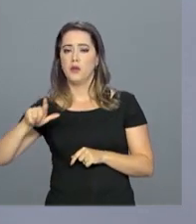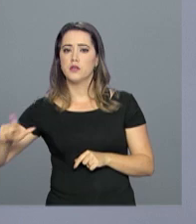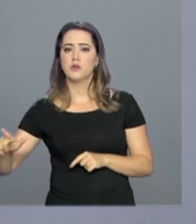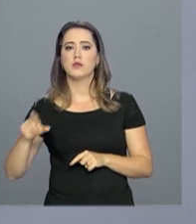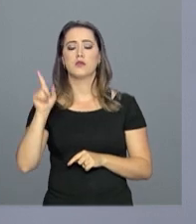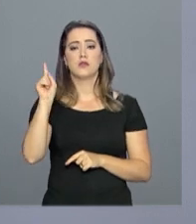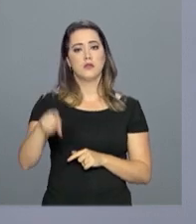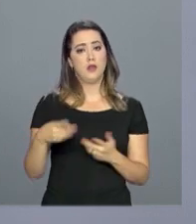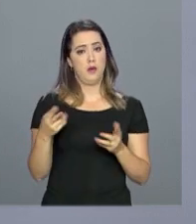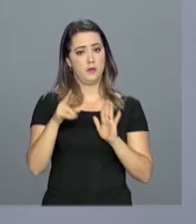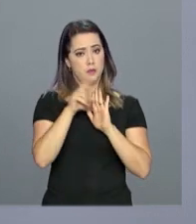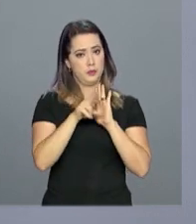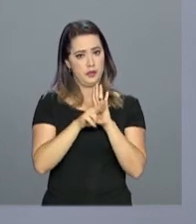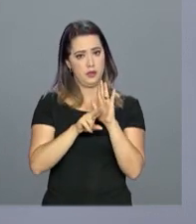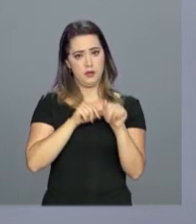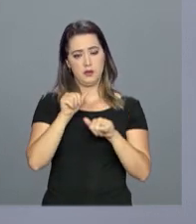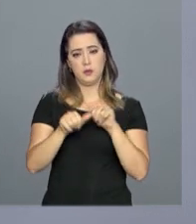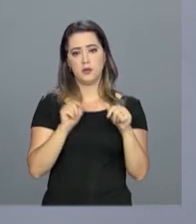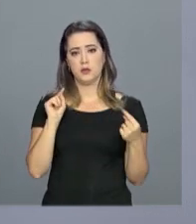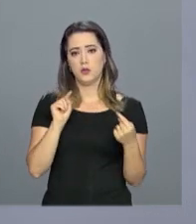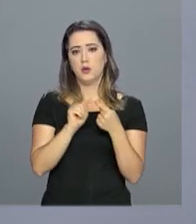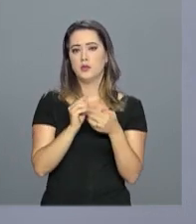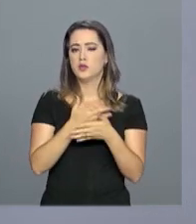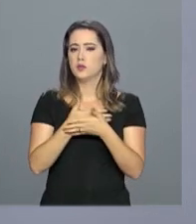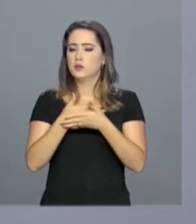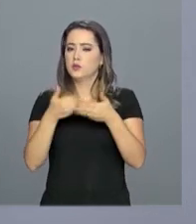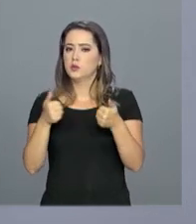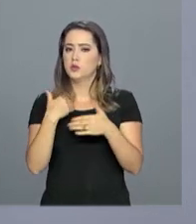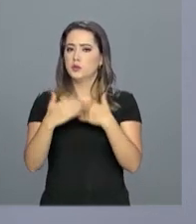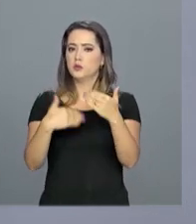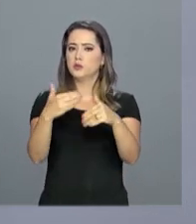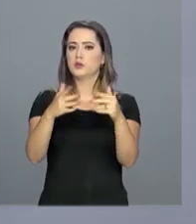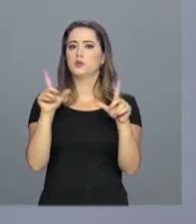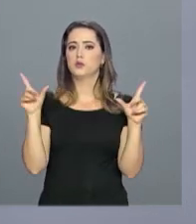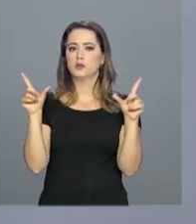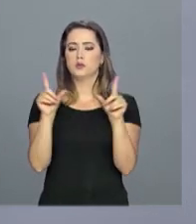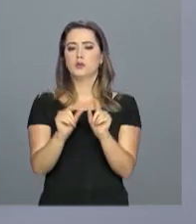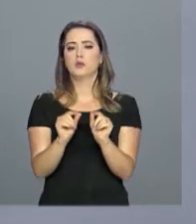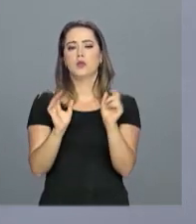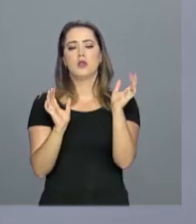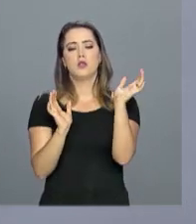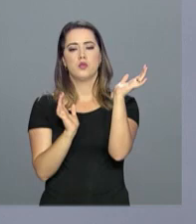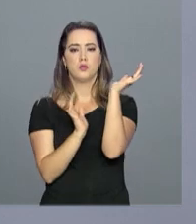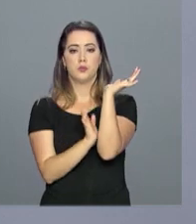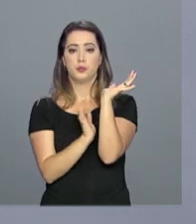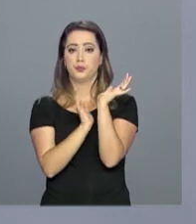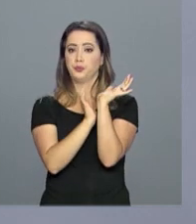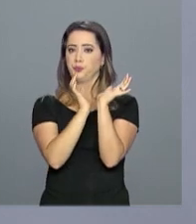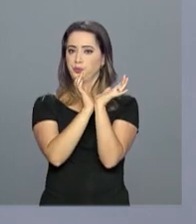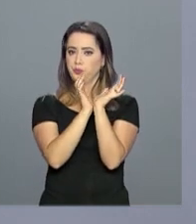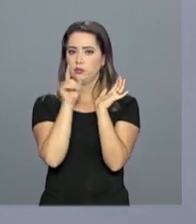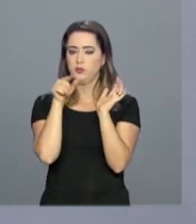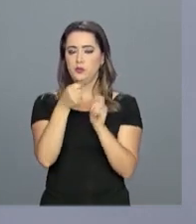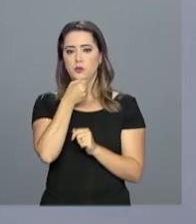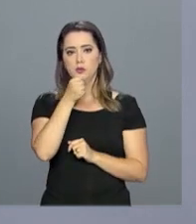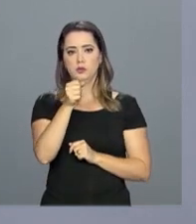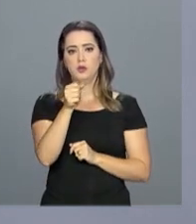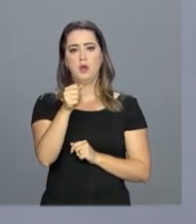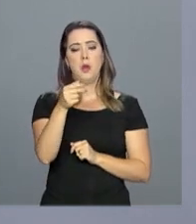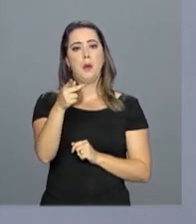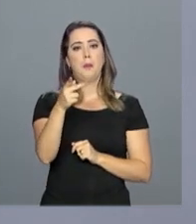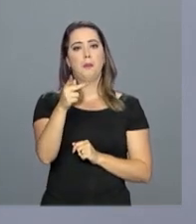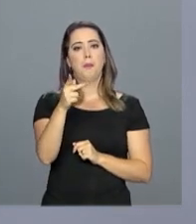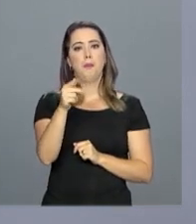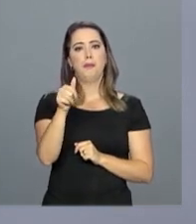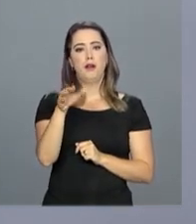regras de declaração estão mudando com o objetivo de agilizar processos e reduzir a burocracia o repórter pablo mundinho está no